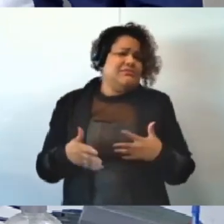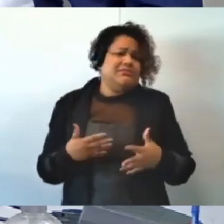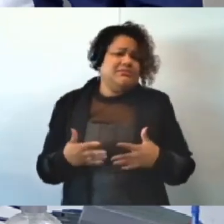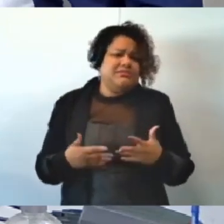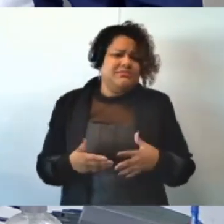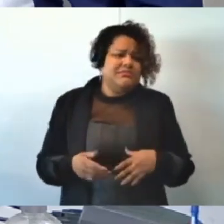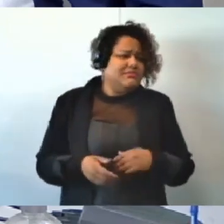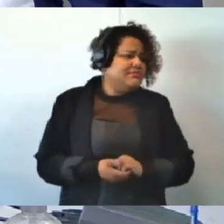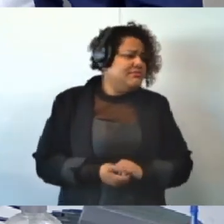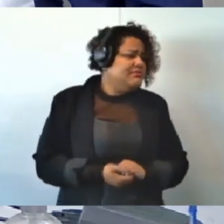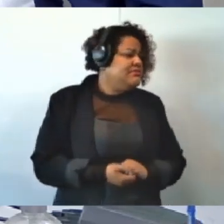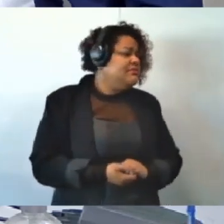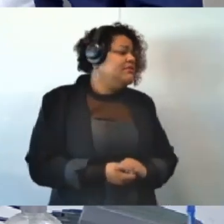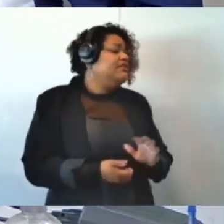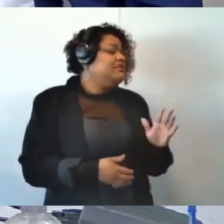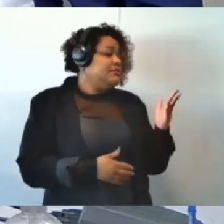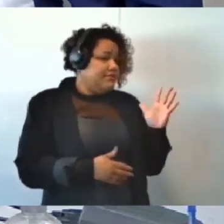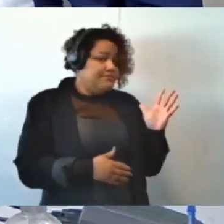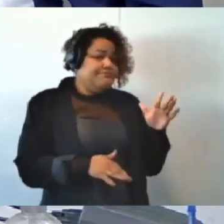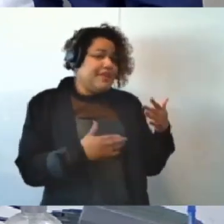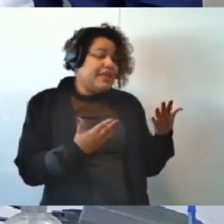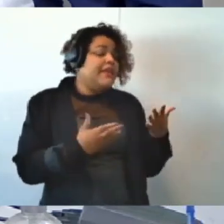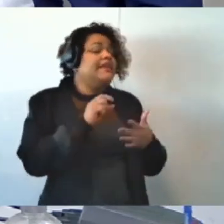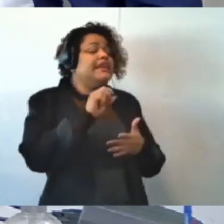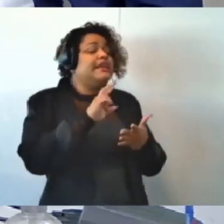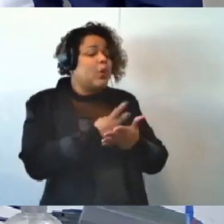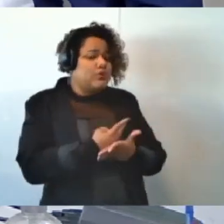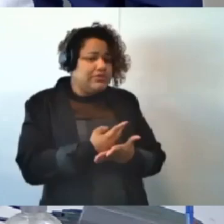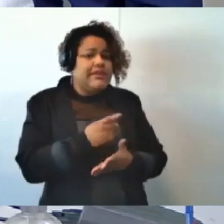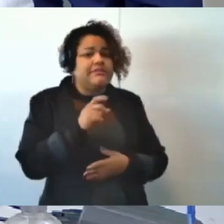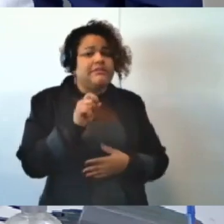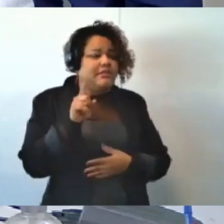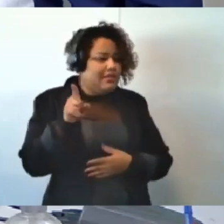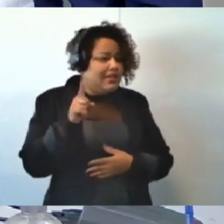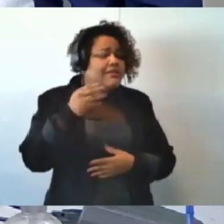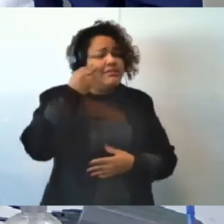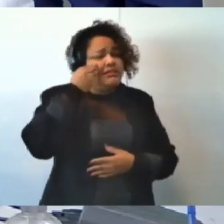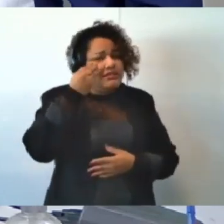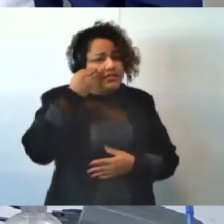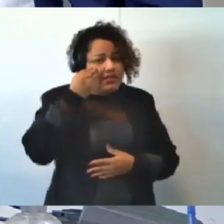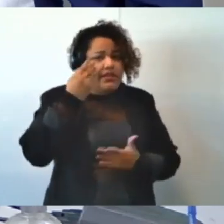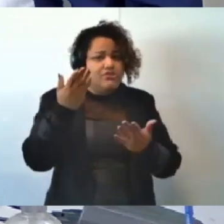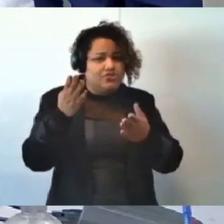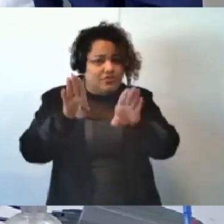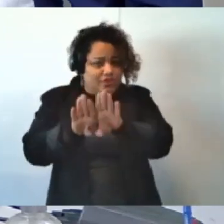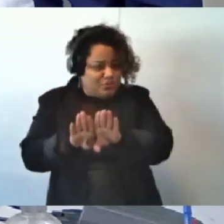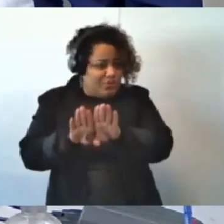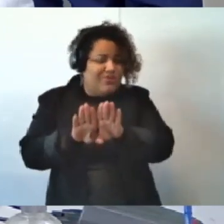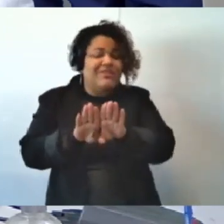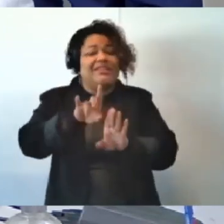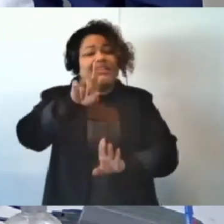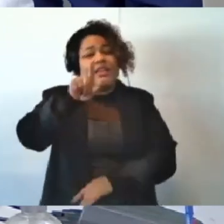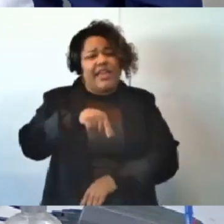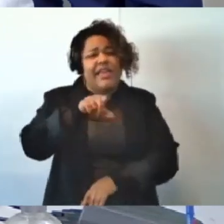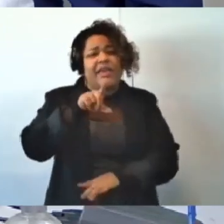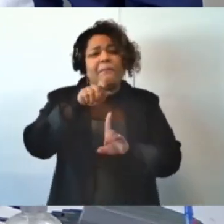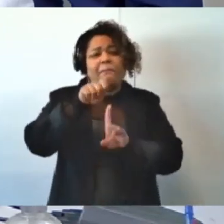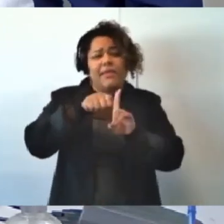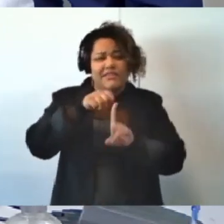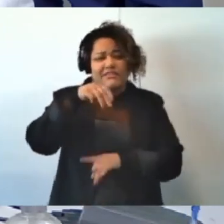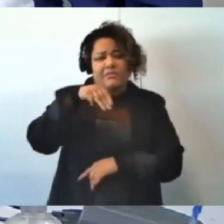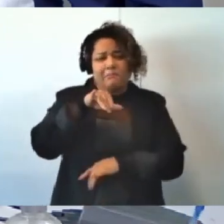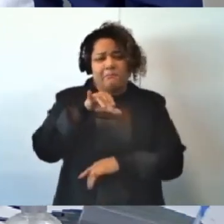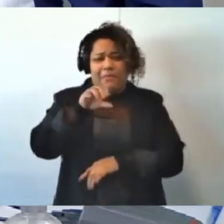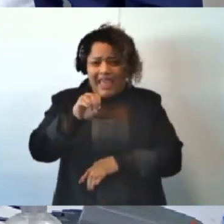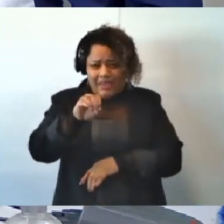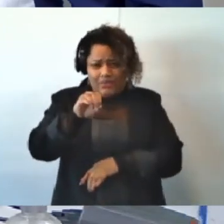O que acontece? O fechamento que ocorreu de teste foi em maio, do dia 6 de maio, segunda-feira,